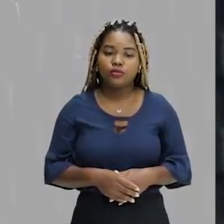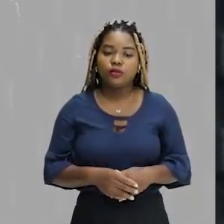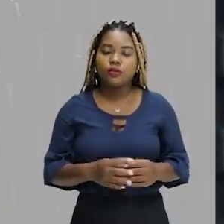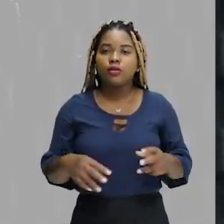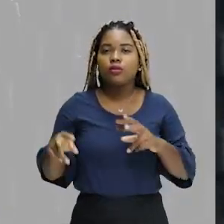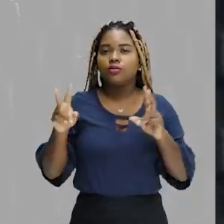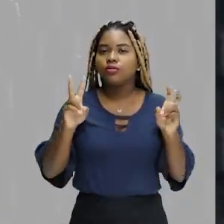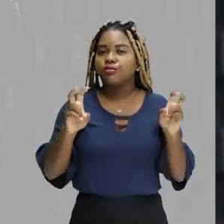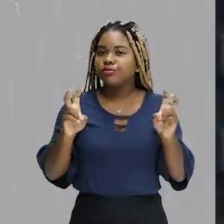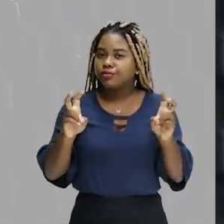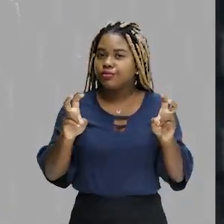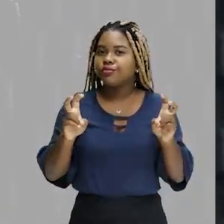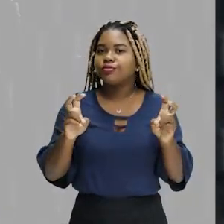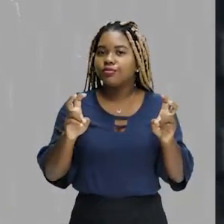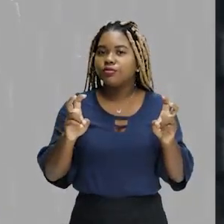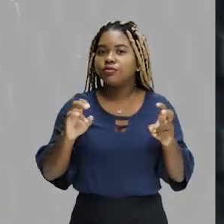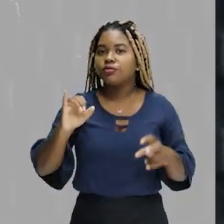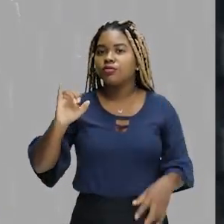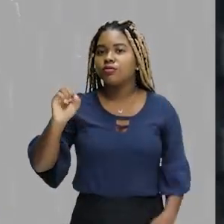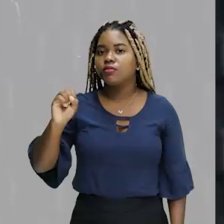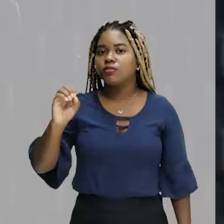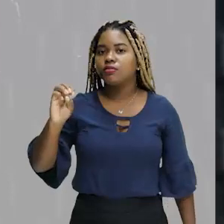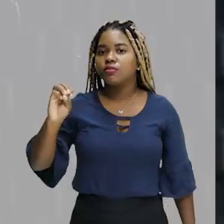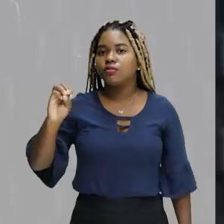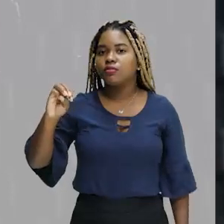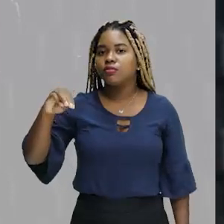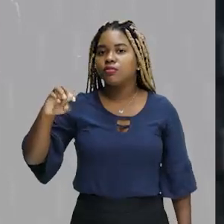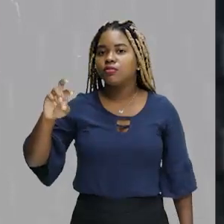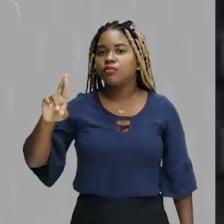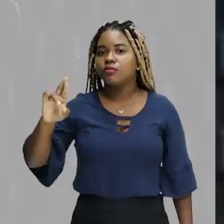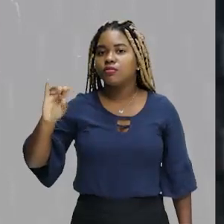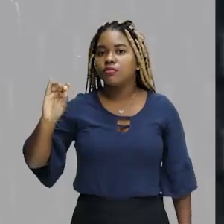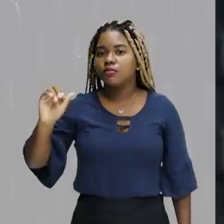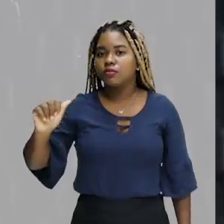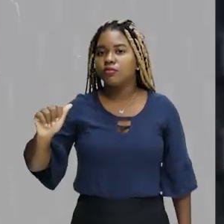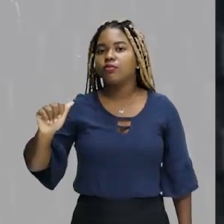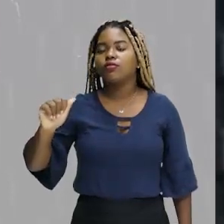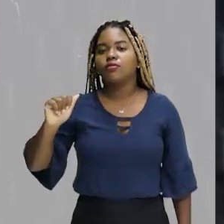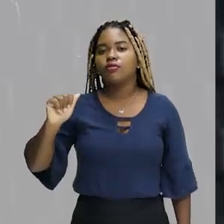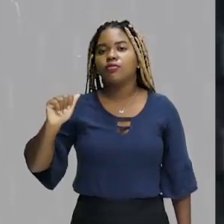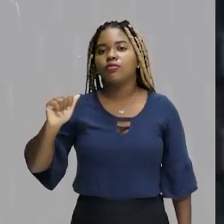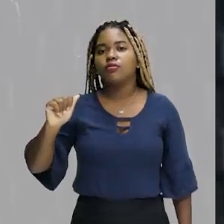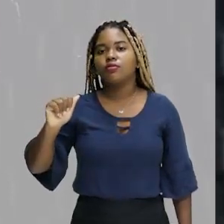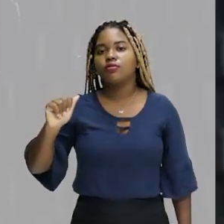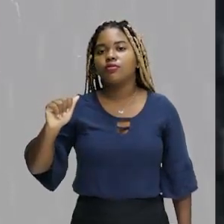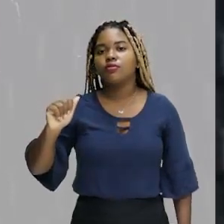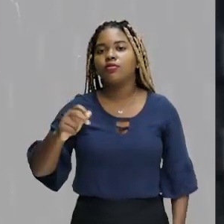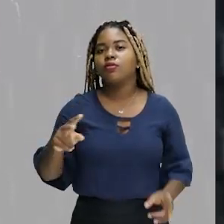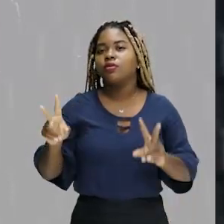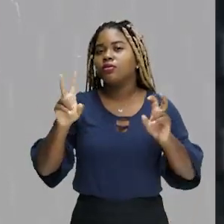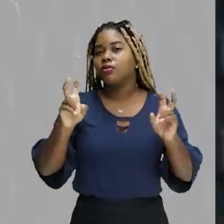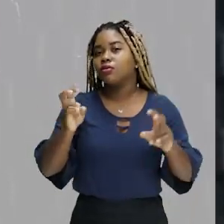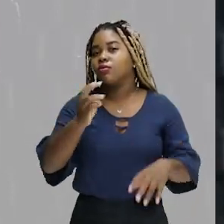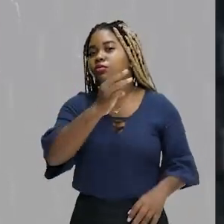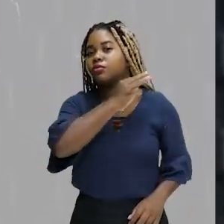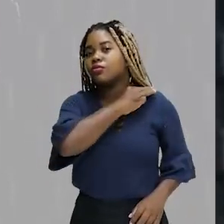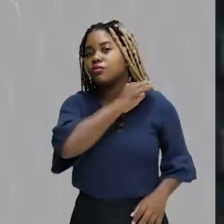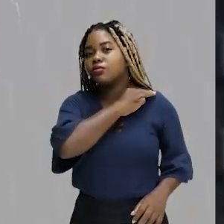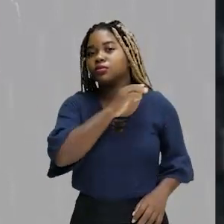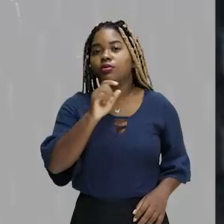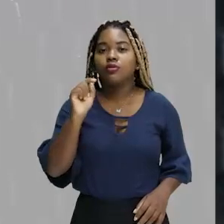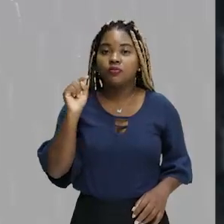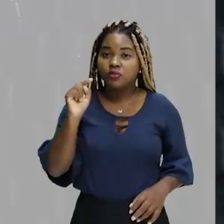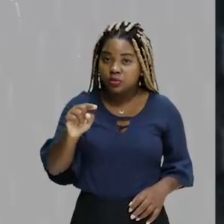onde o tema é isomeria. Então, estamos trabalhando isomeria, que é um tema lá do terceiro ano do ensino médio. Você